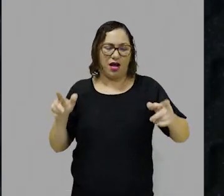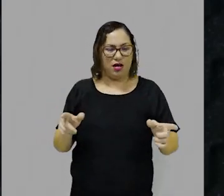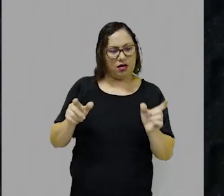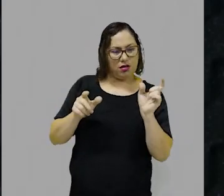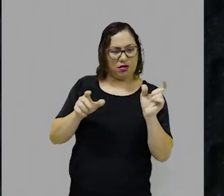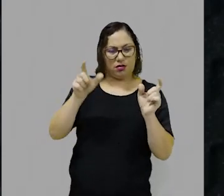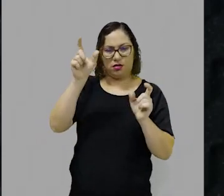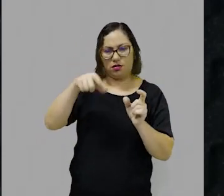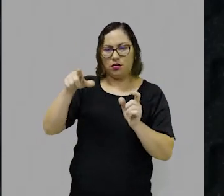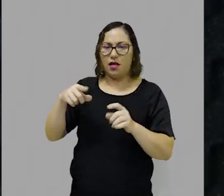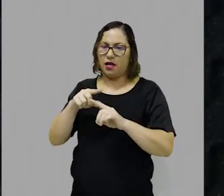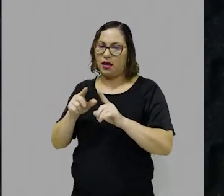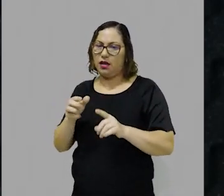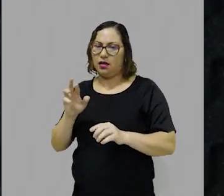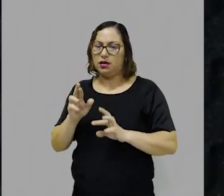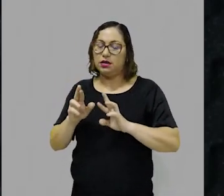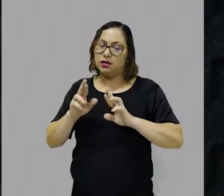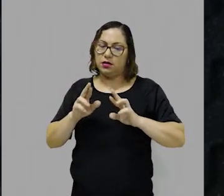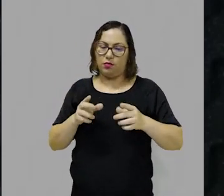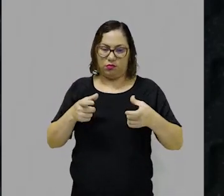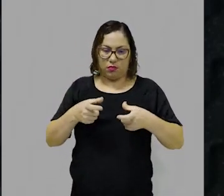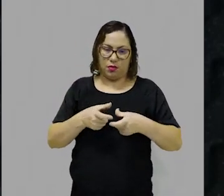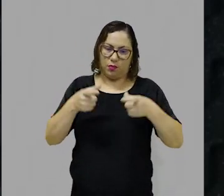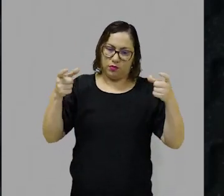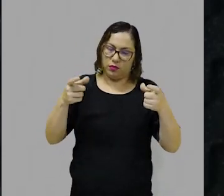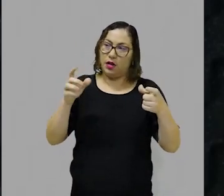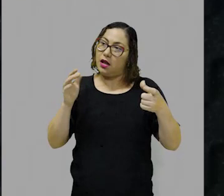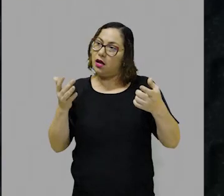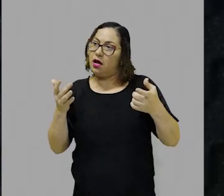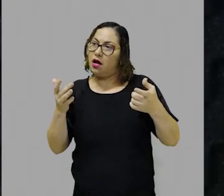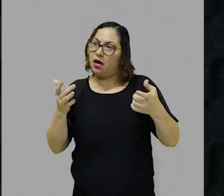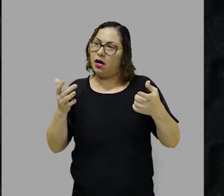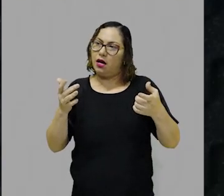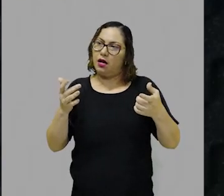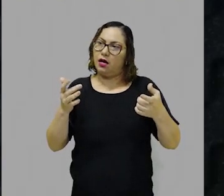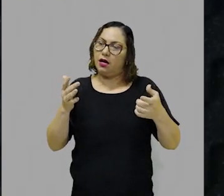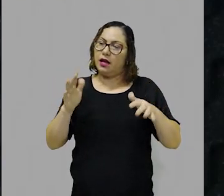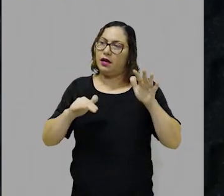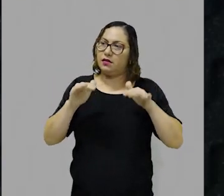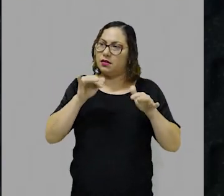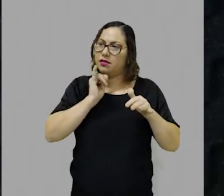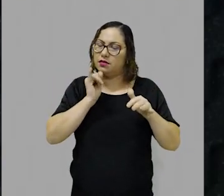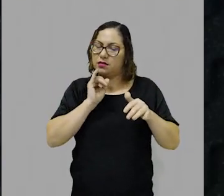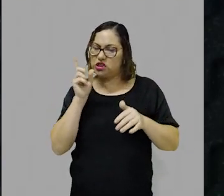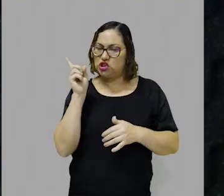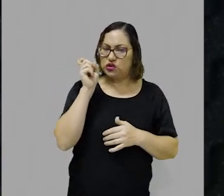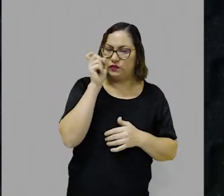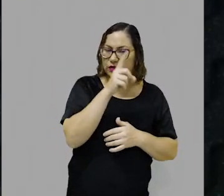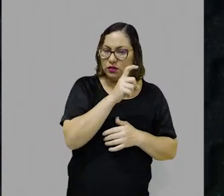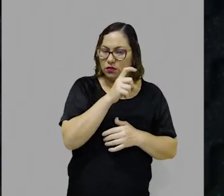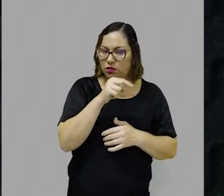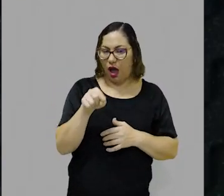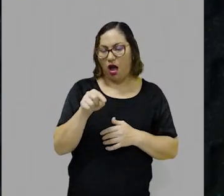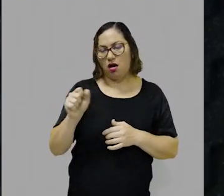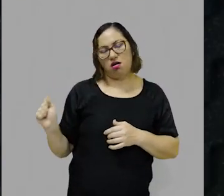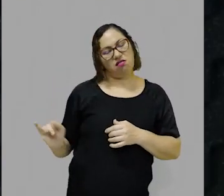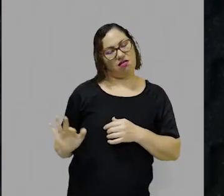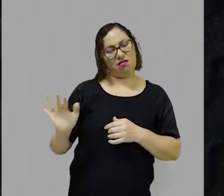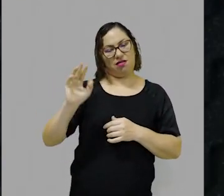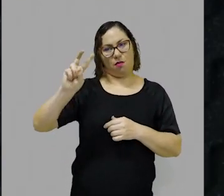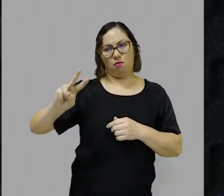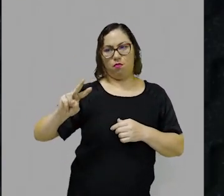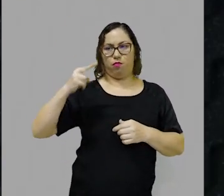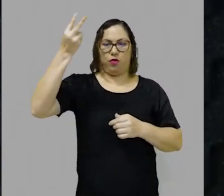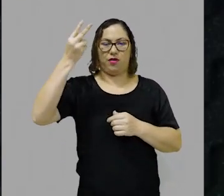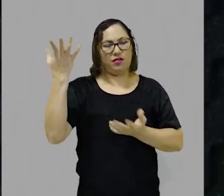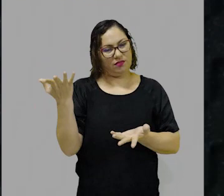são tantas assim, e como são feitas com uma determinada quantidade de dificuldade, eu vou aumentar o preço. Deu para